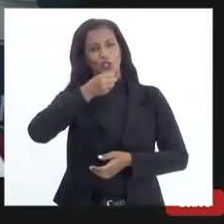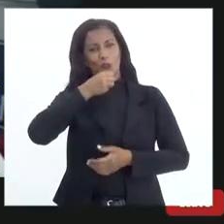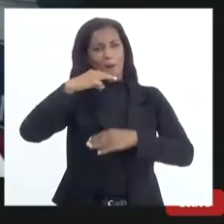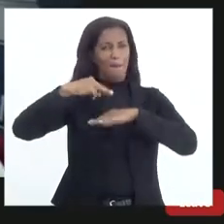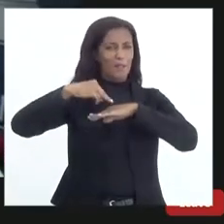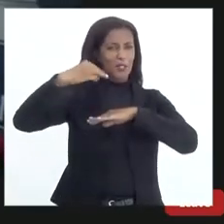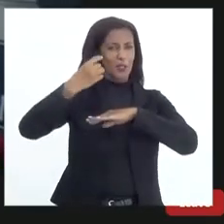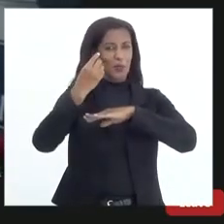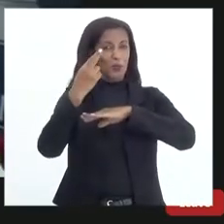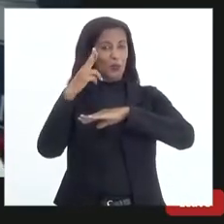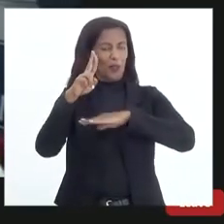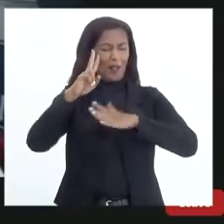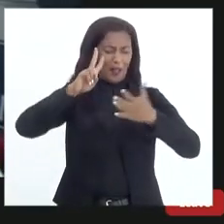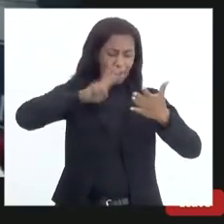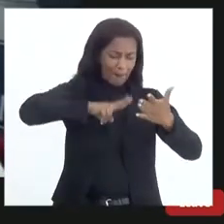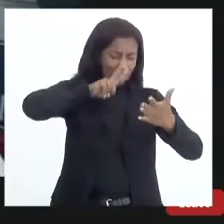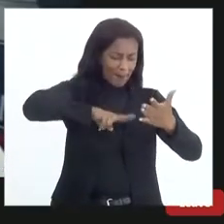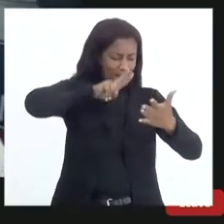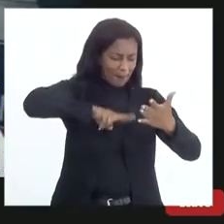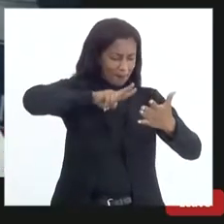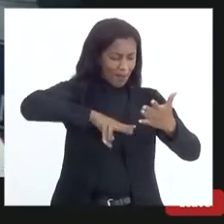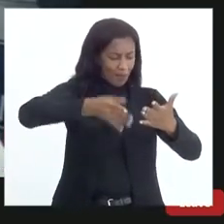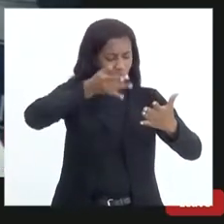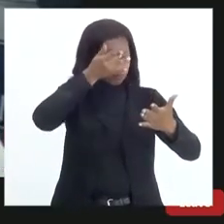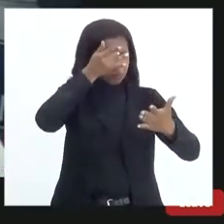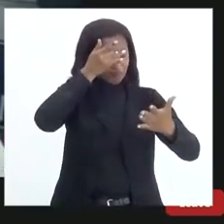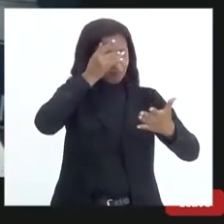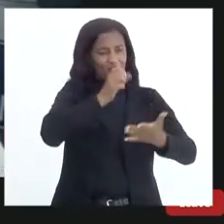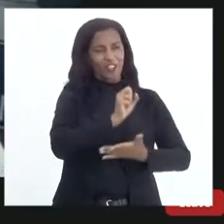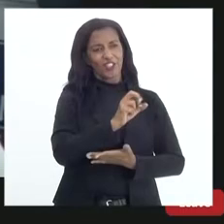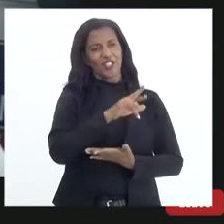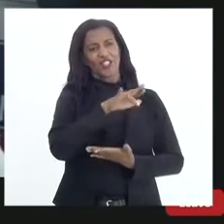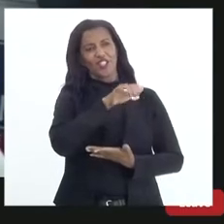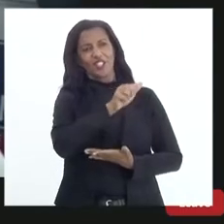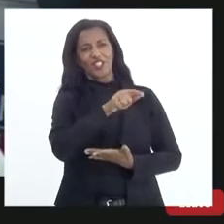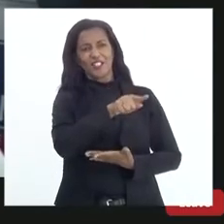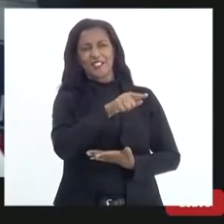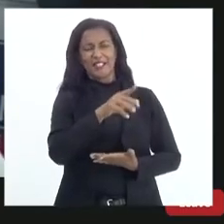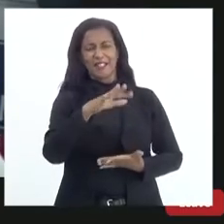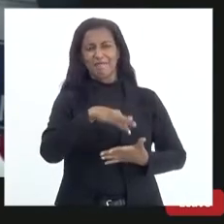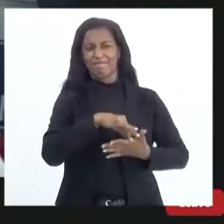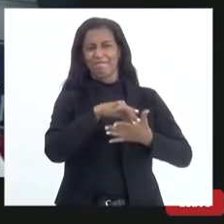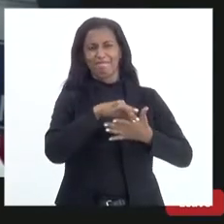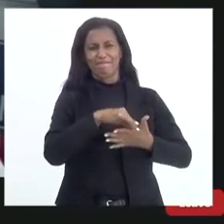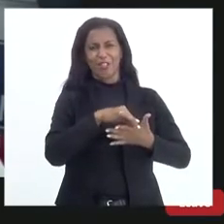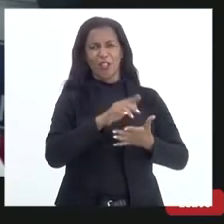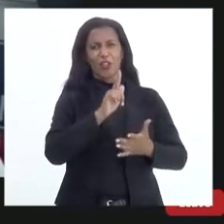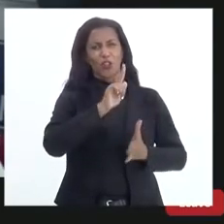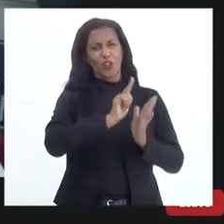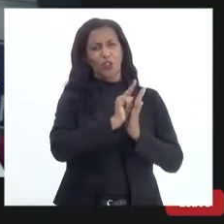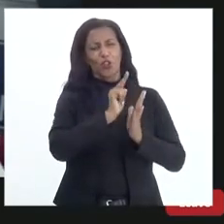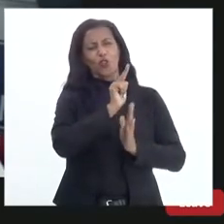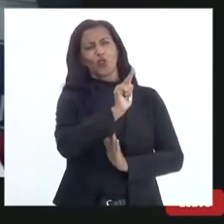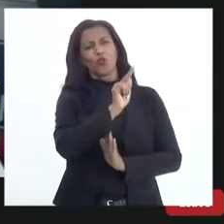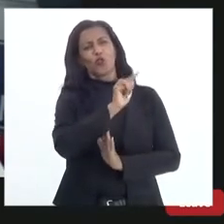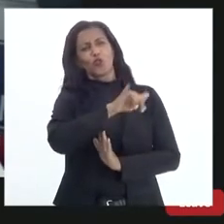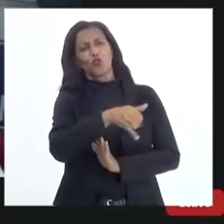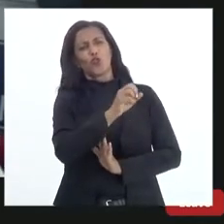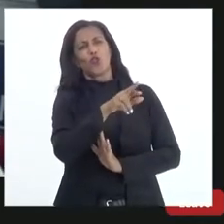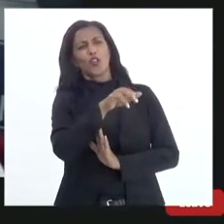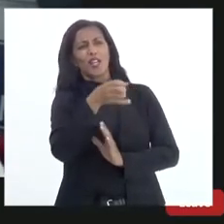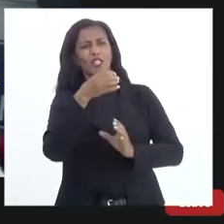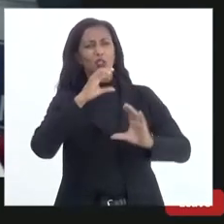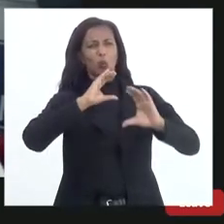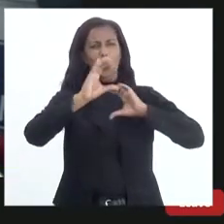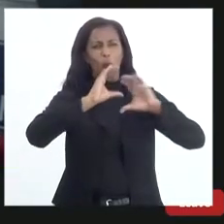mestrado e doutorado de ler muito a Estela Guedes, e é uma referência enorme no jornalismo, na comunicação,